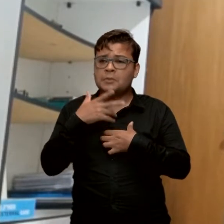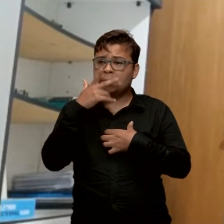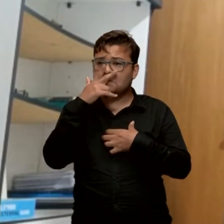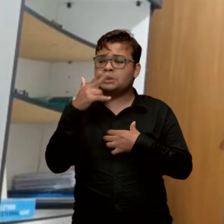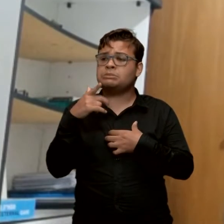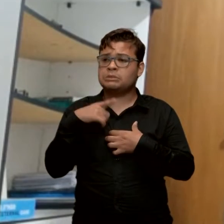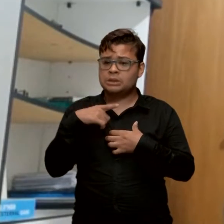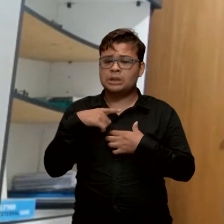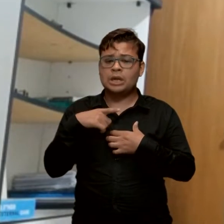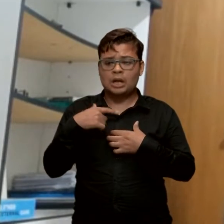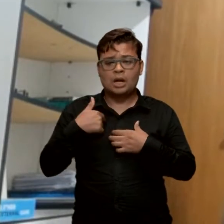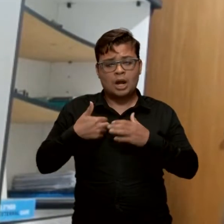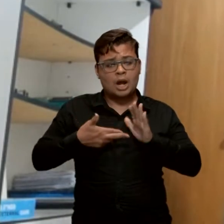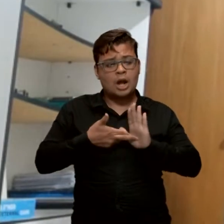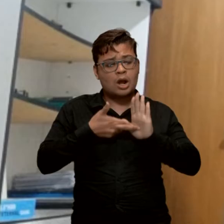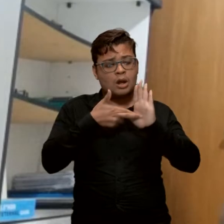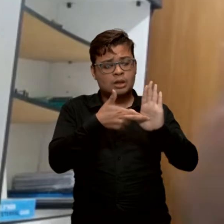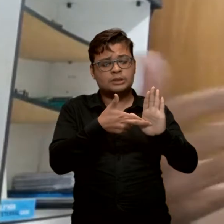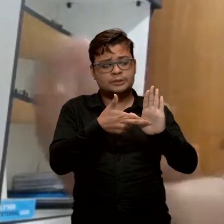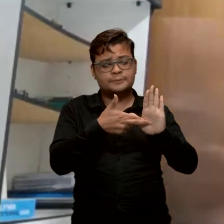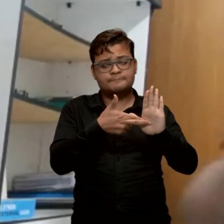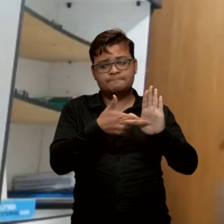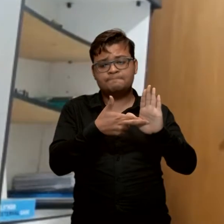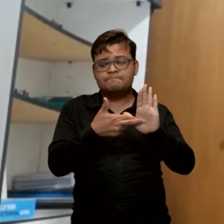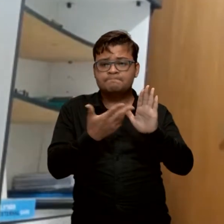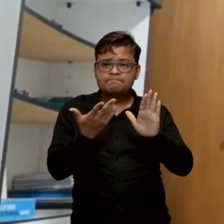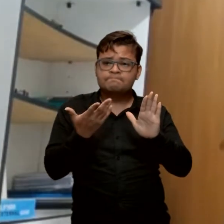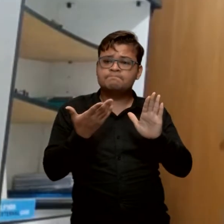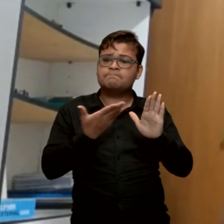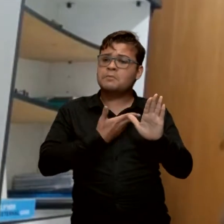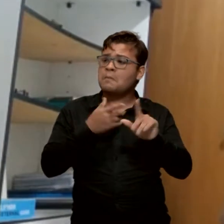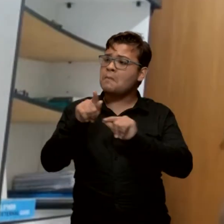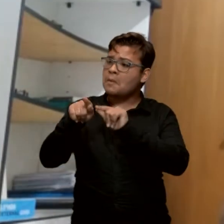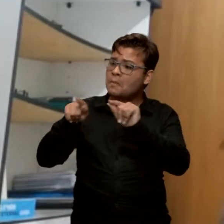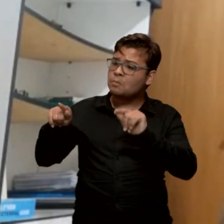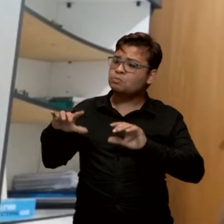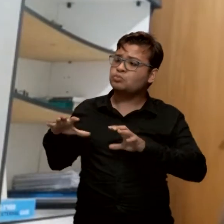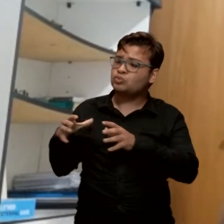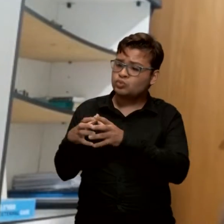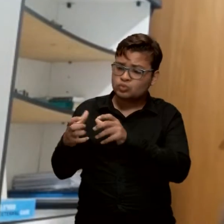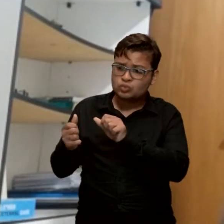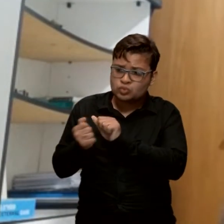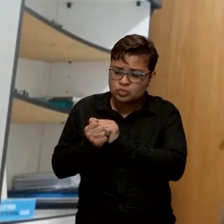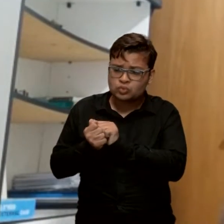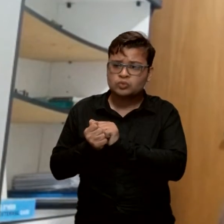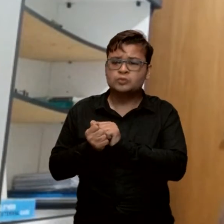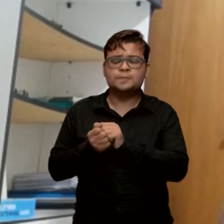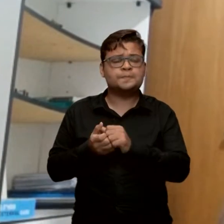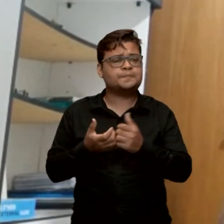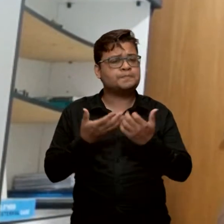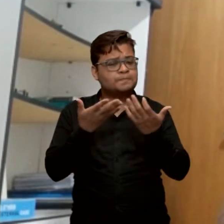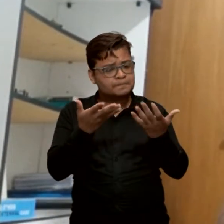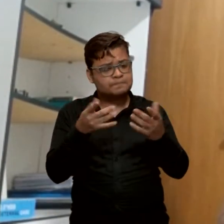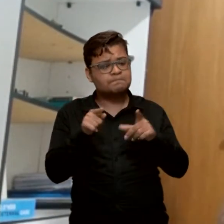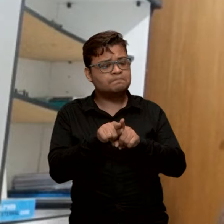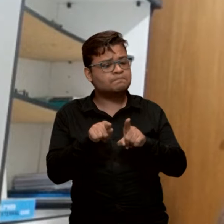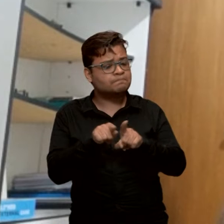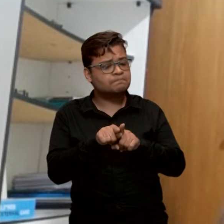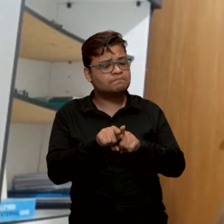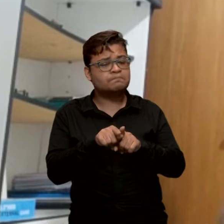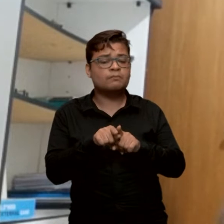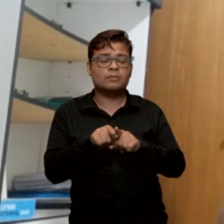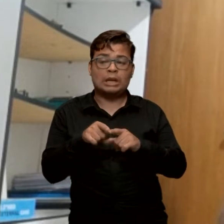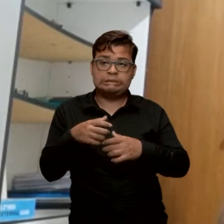representando os seus colegas, seus amigos que ali estão, e exprimindo essa questão do o